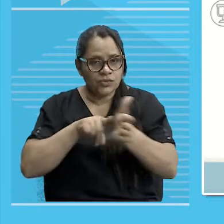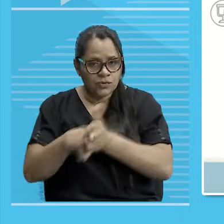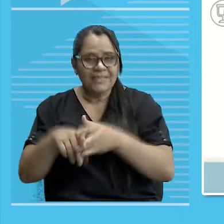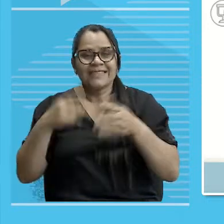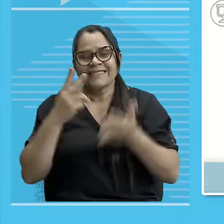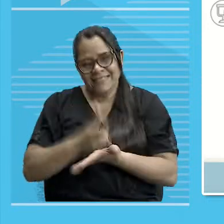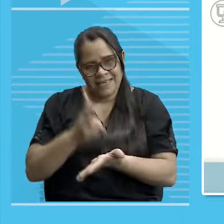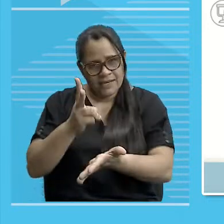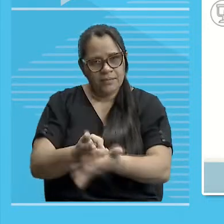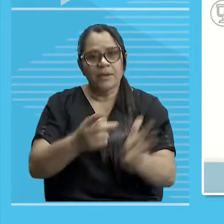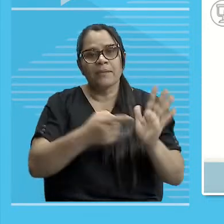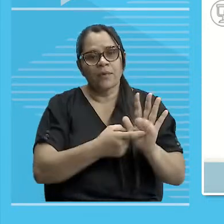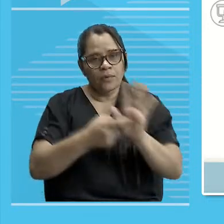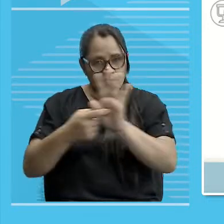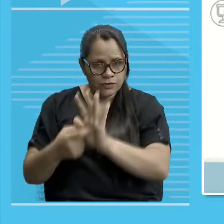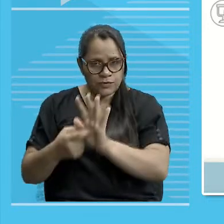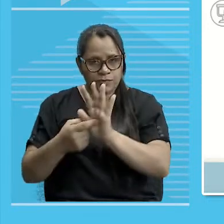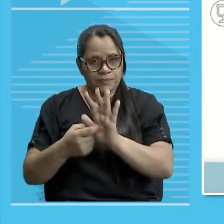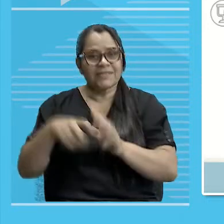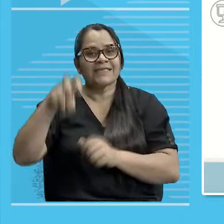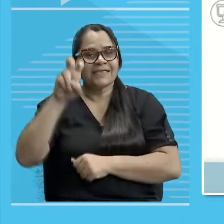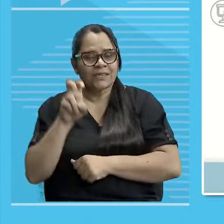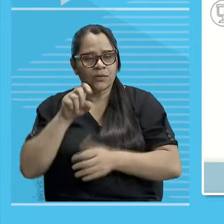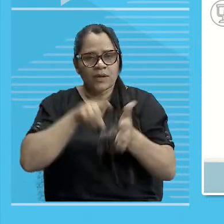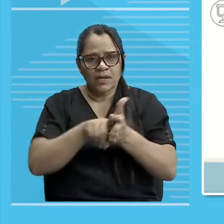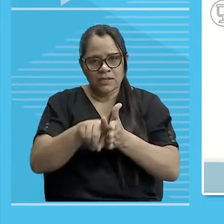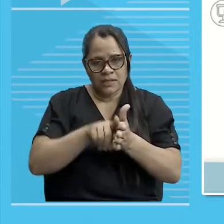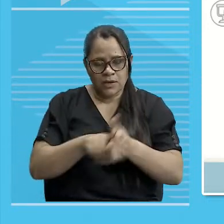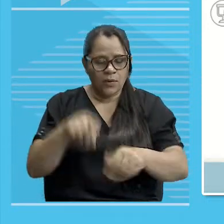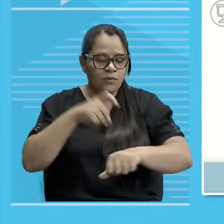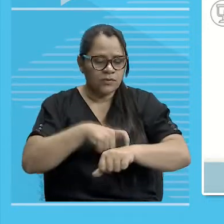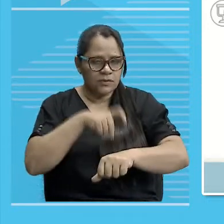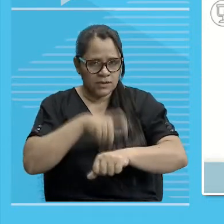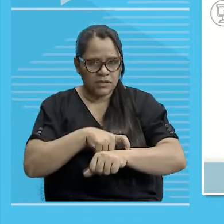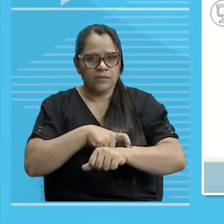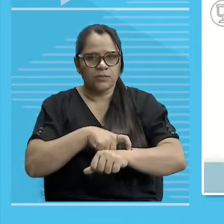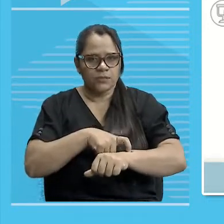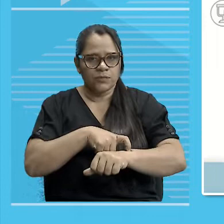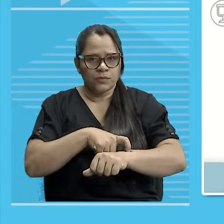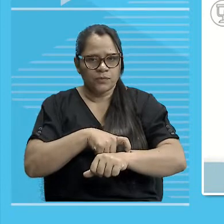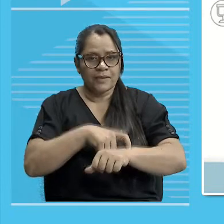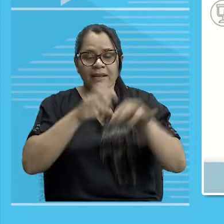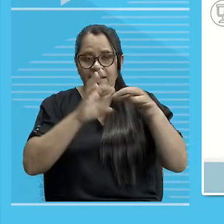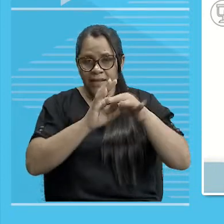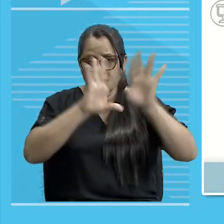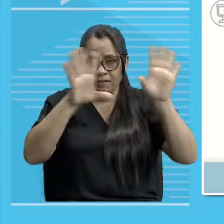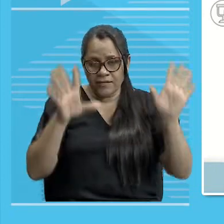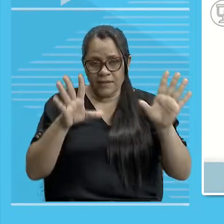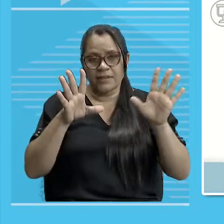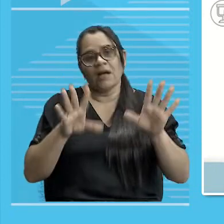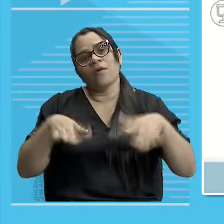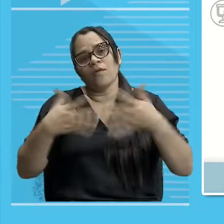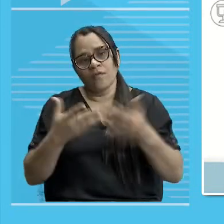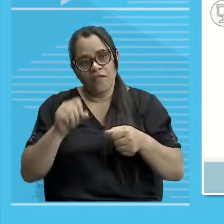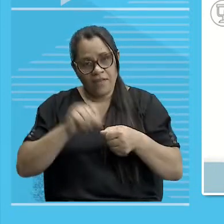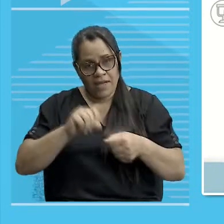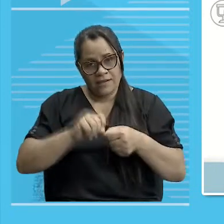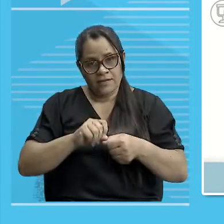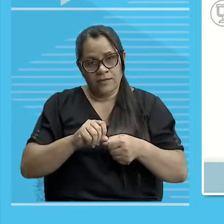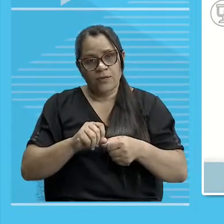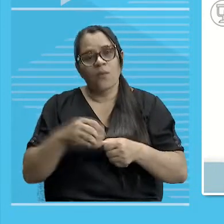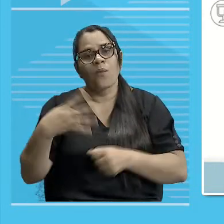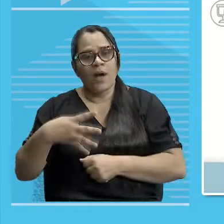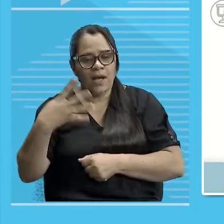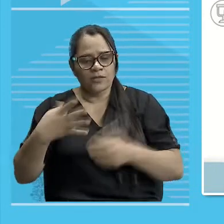para vocês cinco questões. É o tempo nosso suficiente, deixando, fazendo quatro aqui, deixando uma para casa.